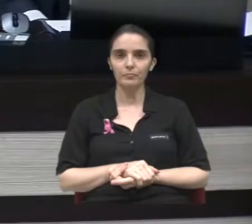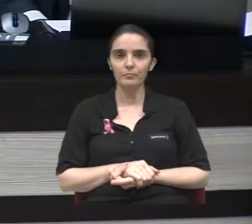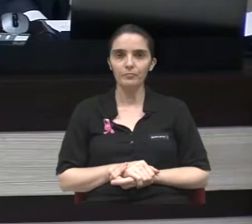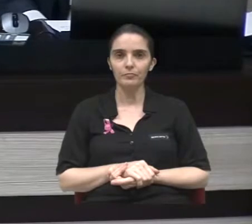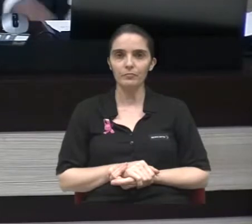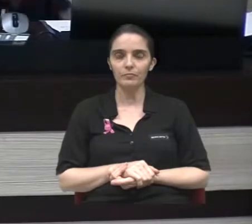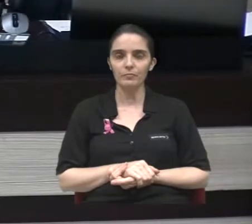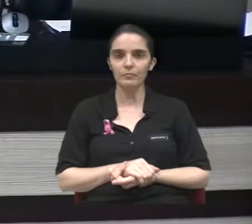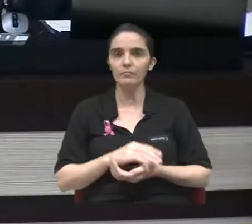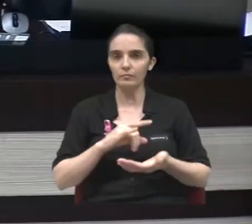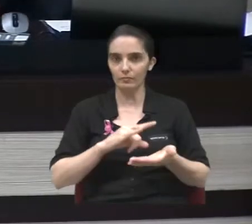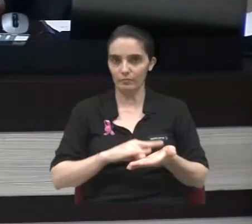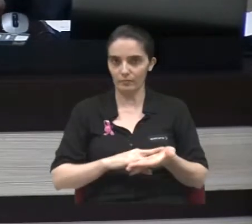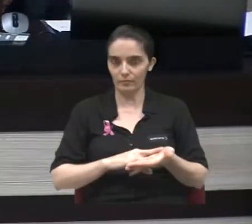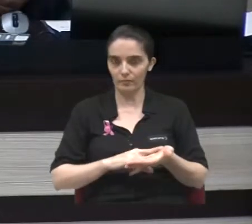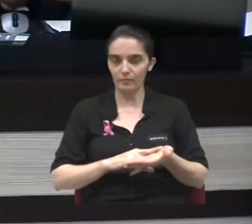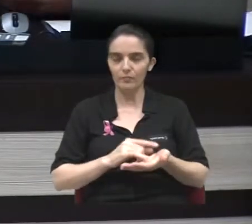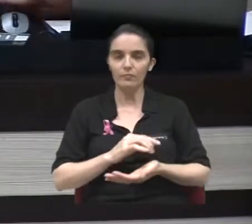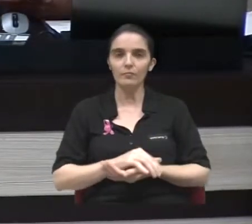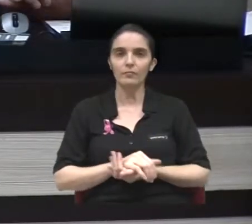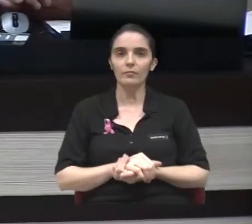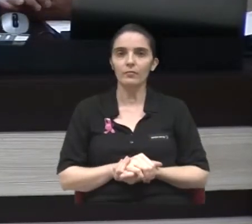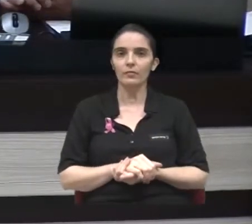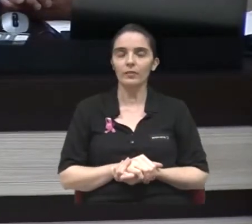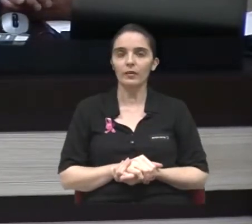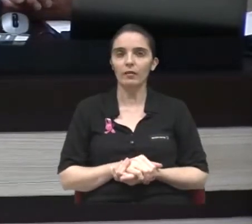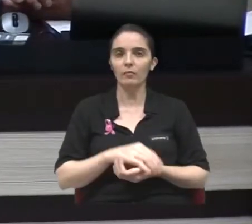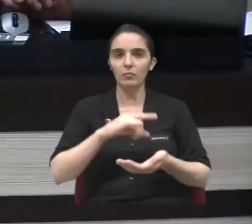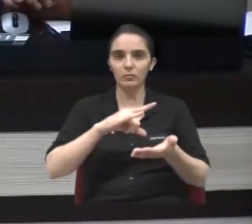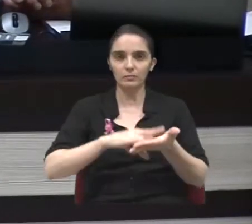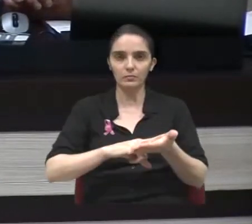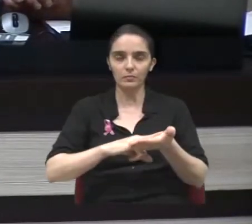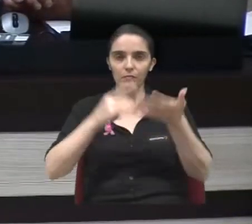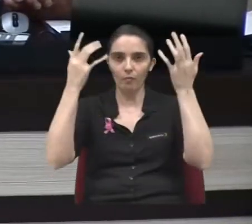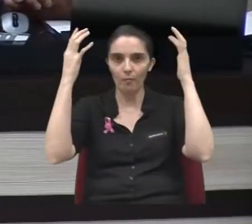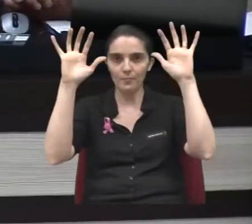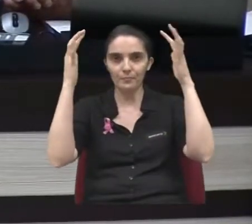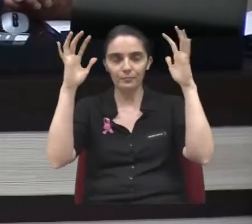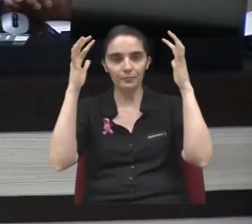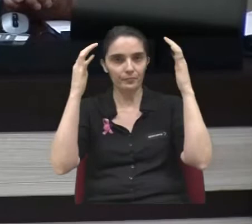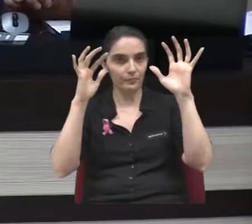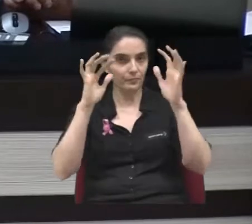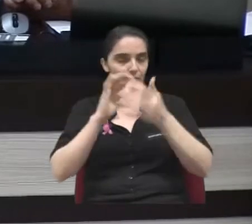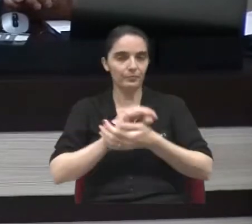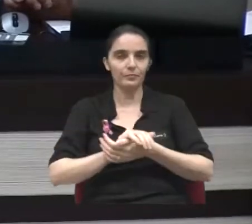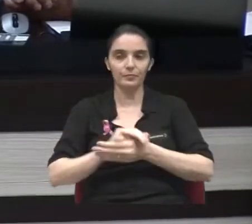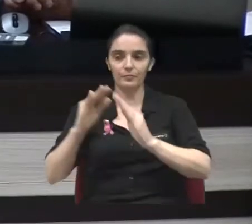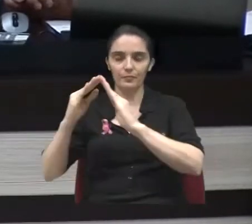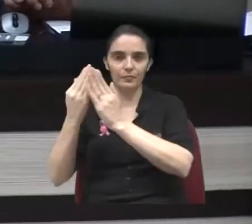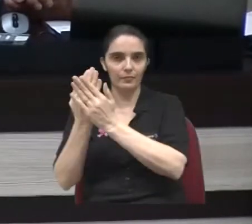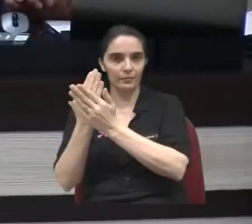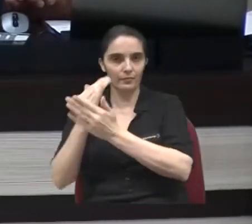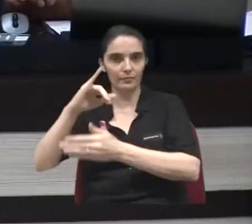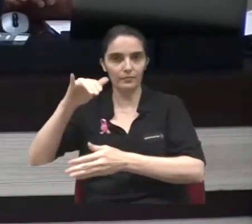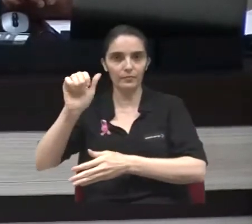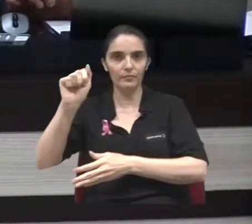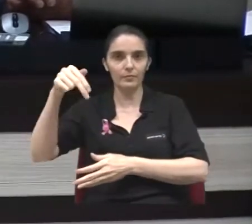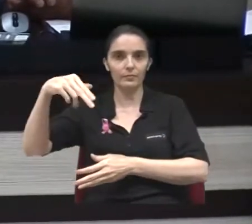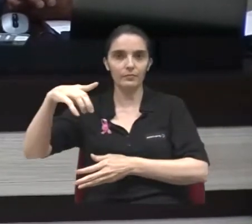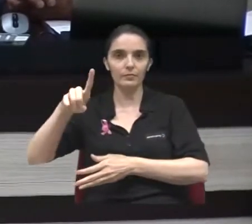Partiremos agora para a próxima moção, vereador. Moção de aplausos ao Colégio Jandira. Moção de aplausos